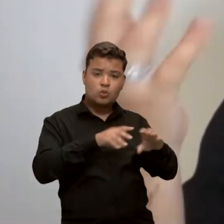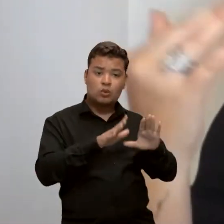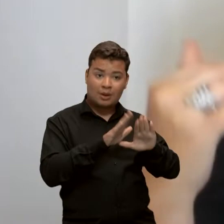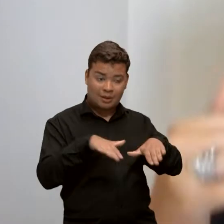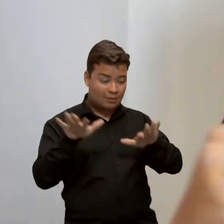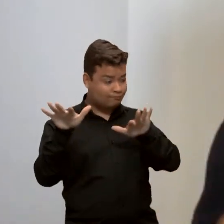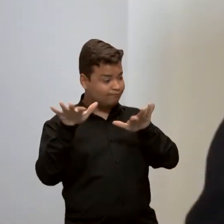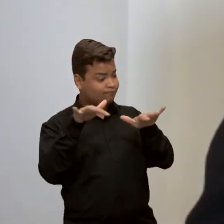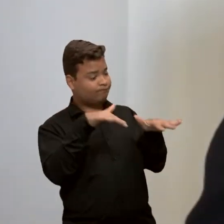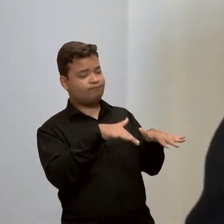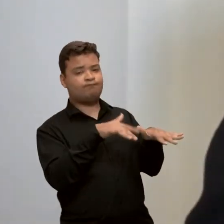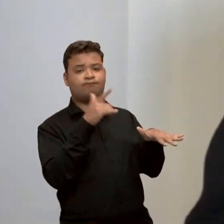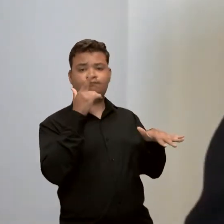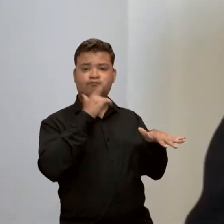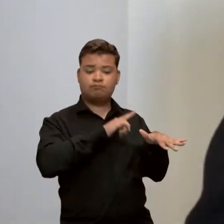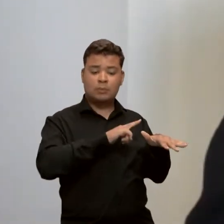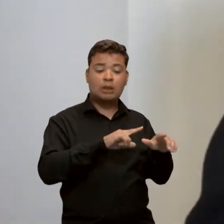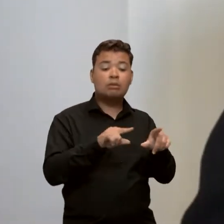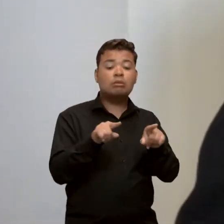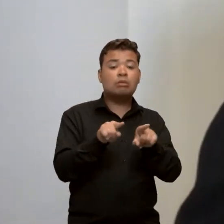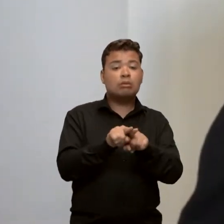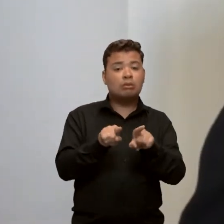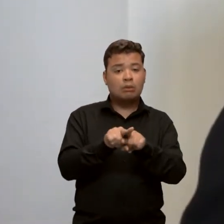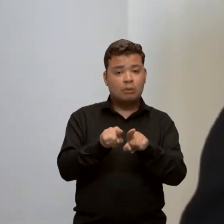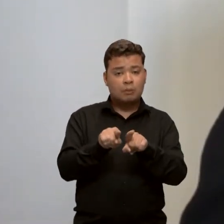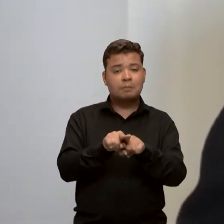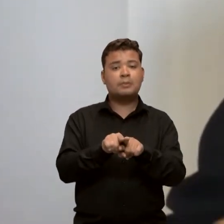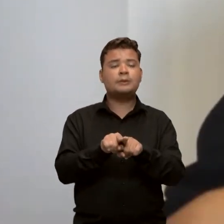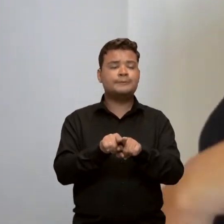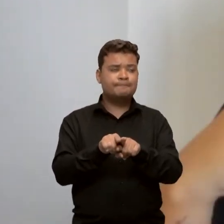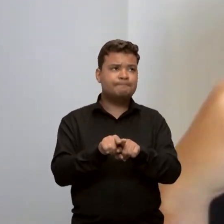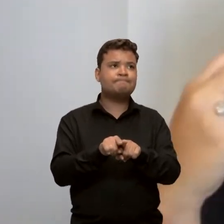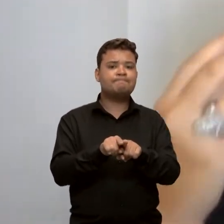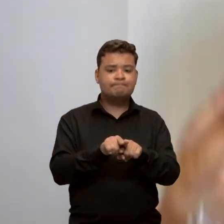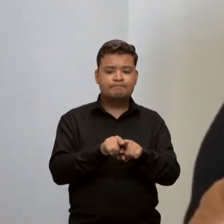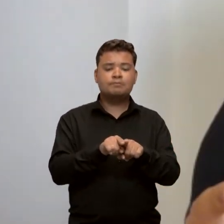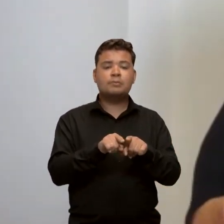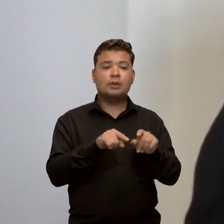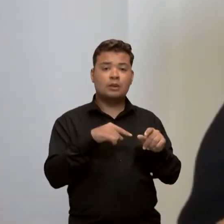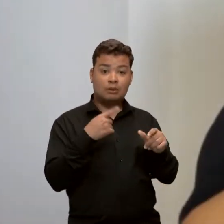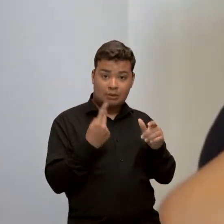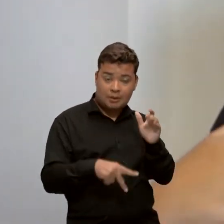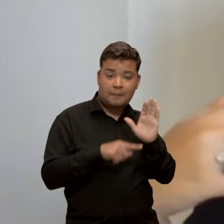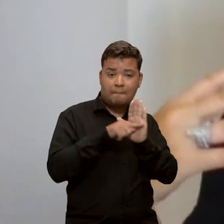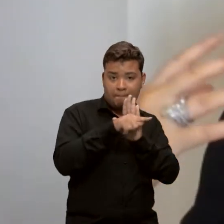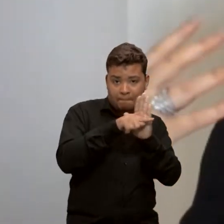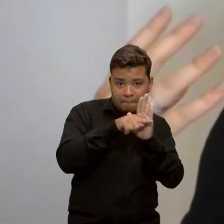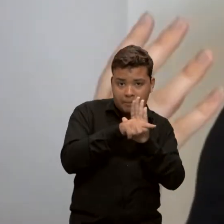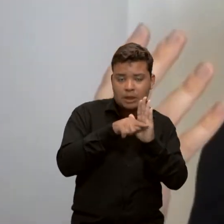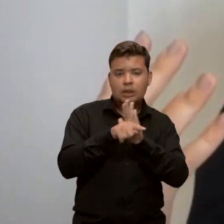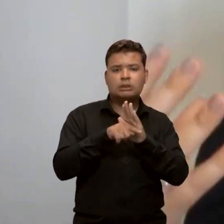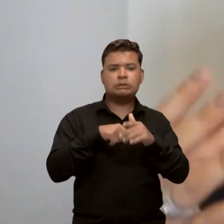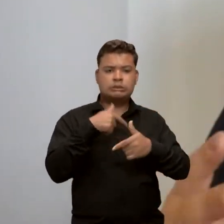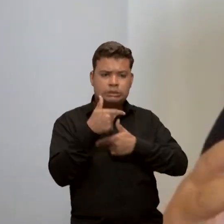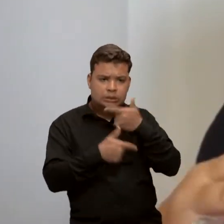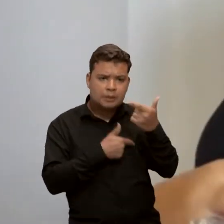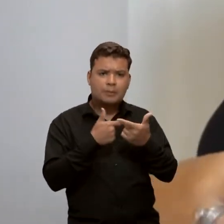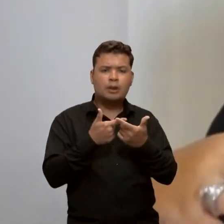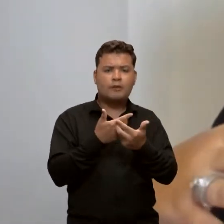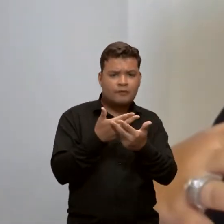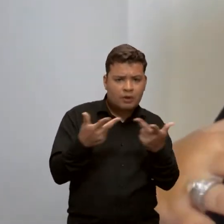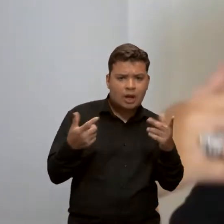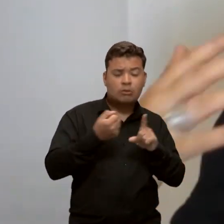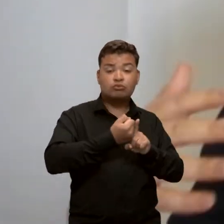Infantil e também conceder visibilidade às nossas pesquisas, às nossas atividades de